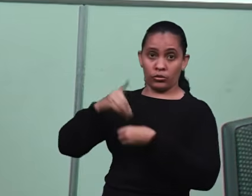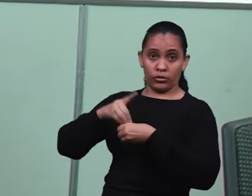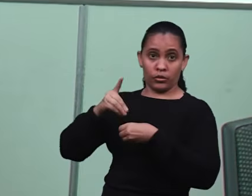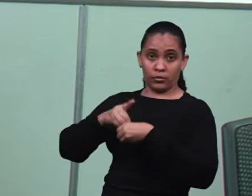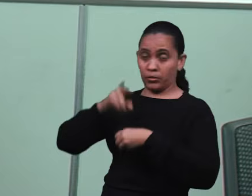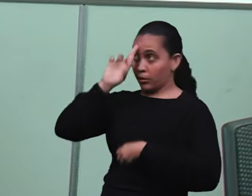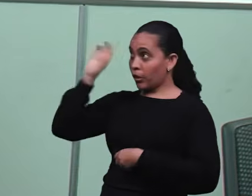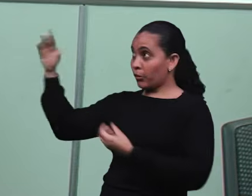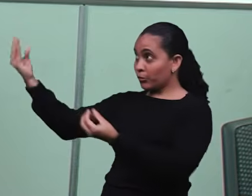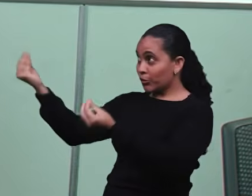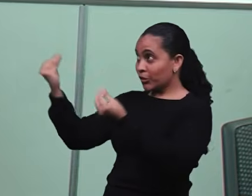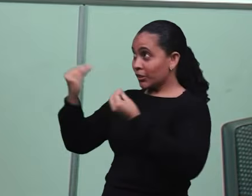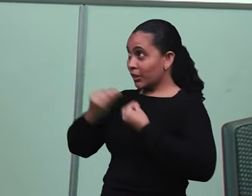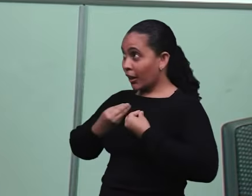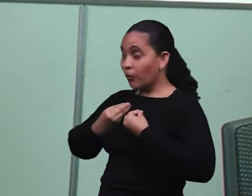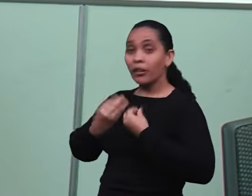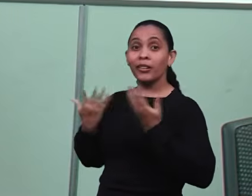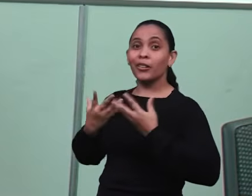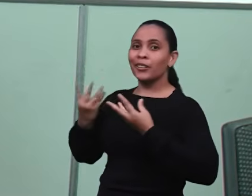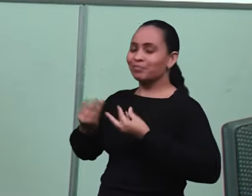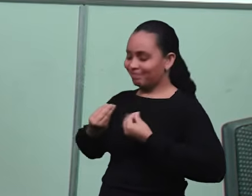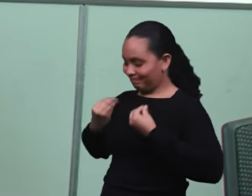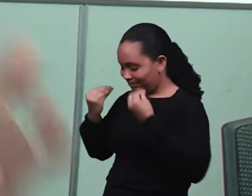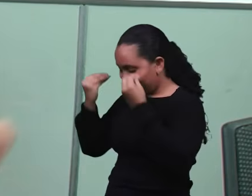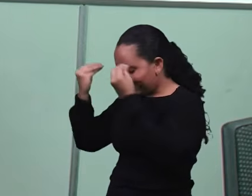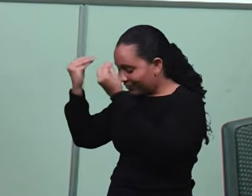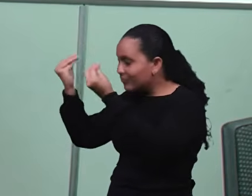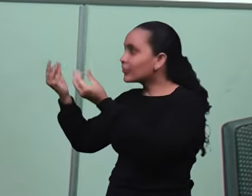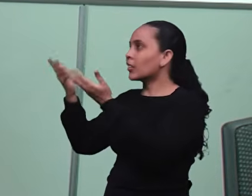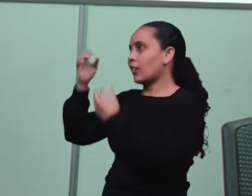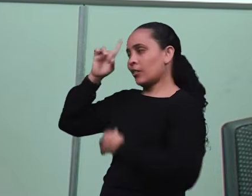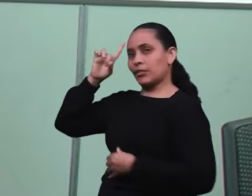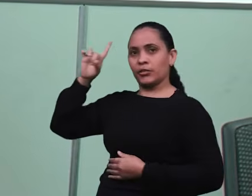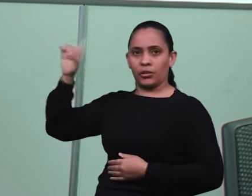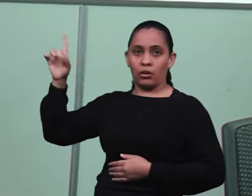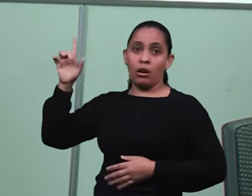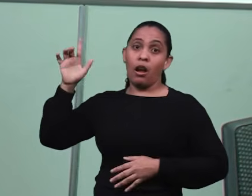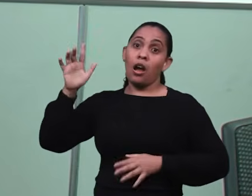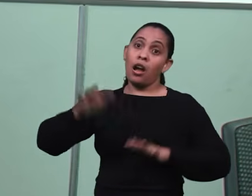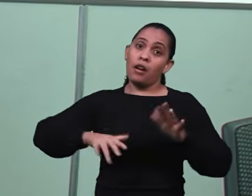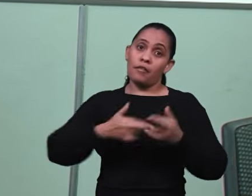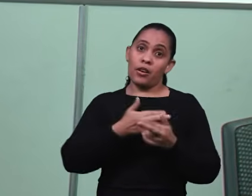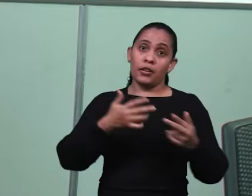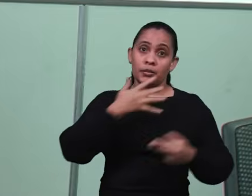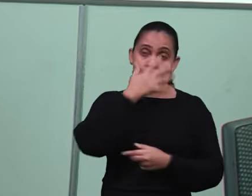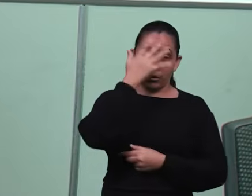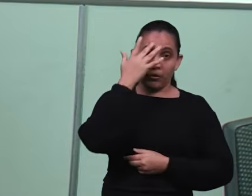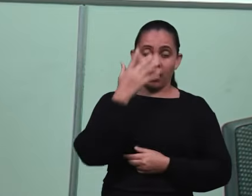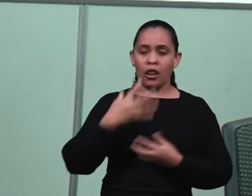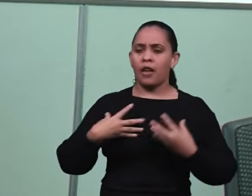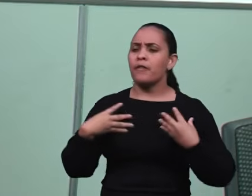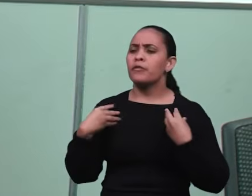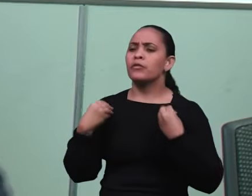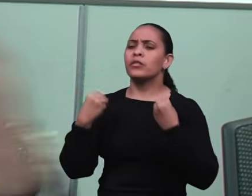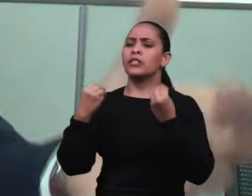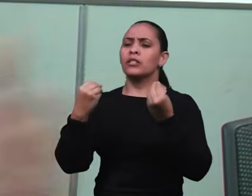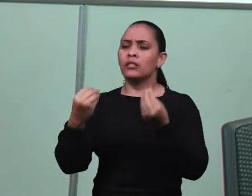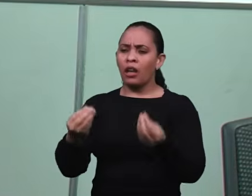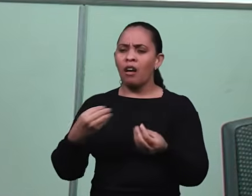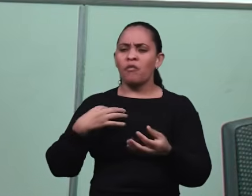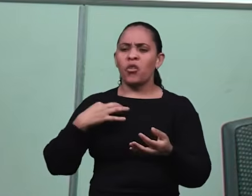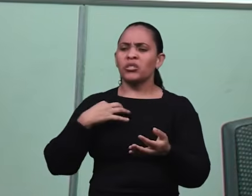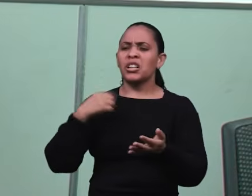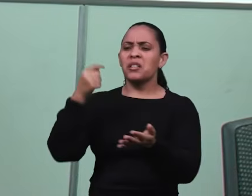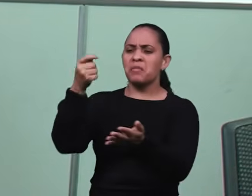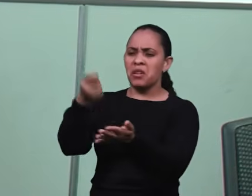estamos devolvendo ao Senhor como um ato de fé, e não é uma barganha, como muitos colocam hoje, né? Eu vou doar, eu vou porque